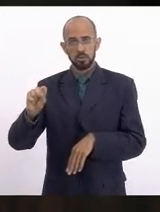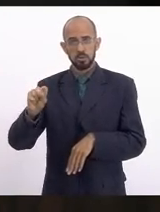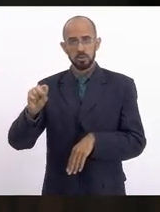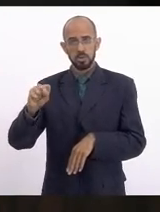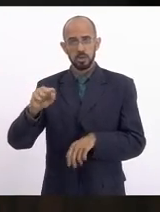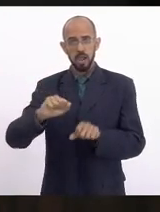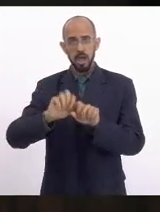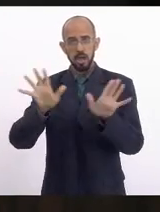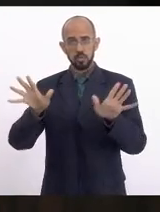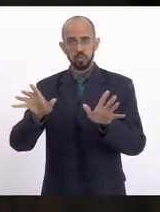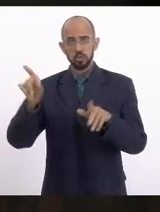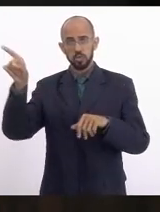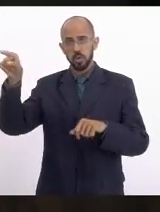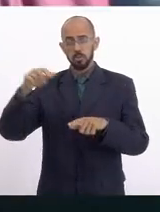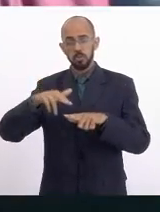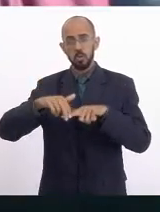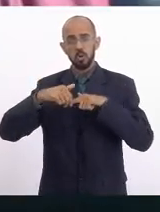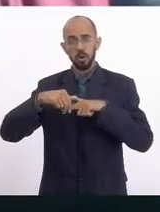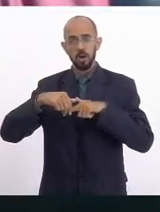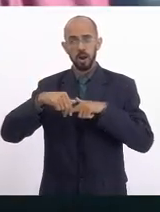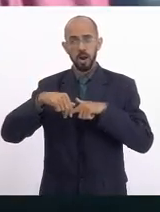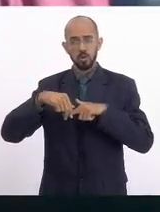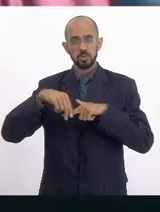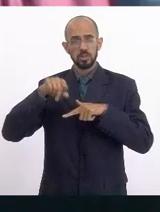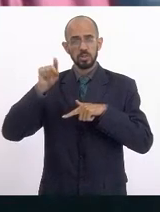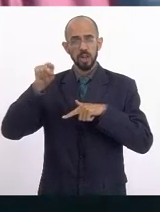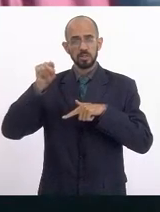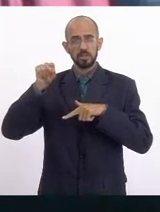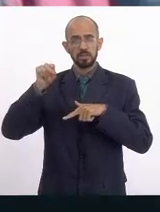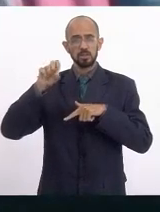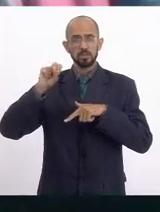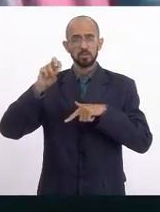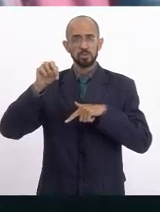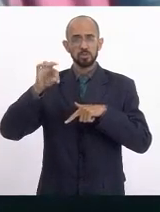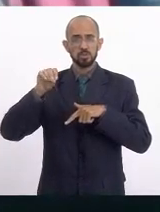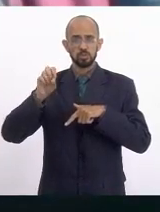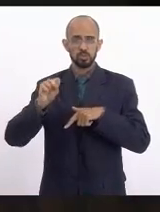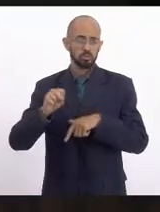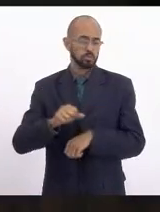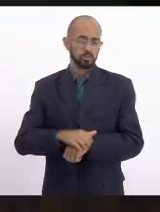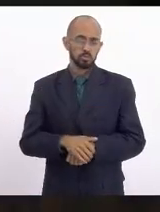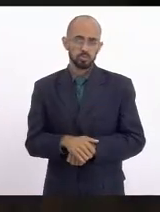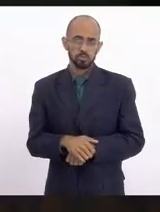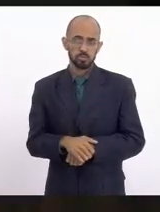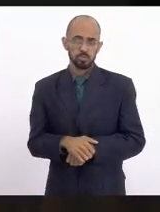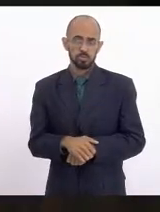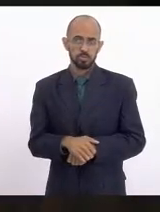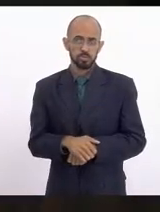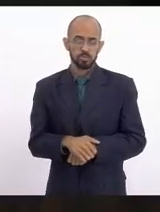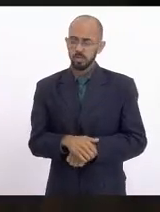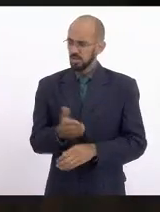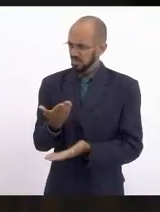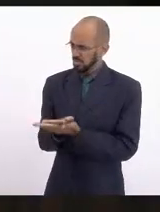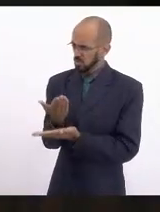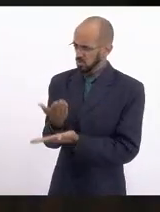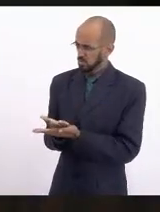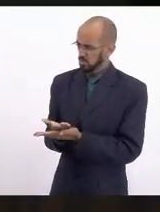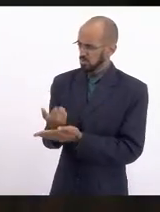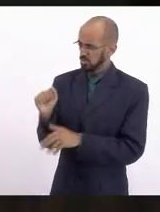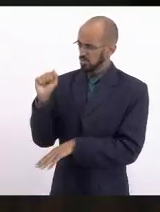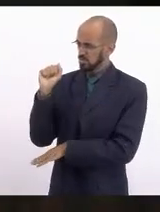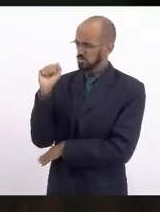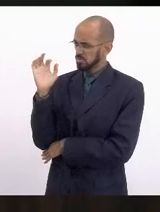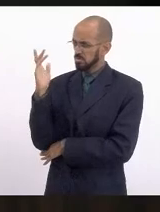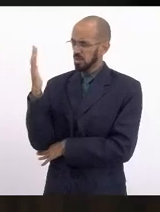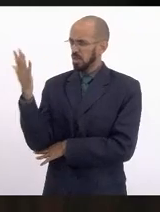então é que a ver se condicionante ambiental na licença vossa excelência está certo então daí gostou do vídeo eu tenho estudo de impacto né